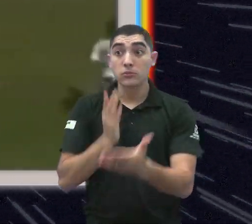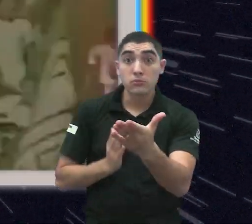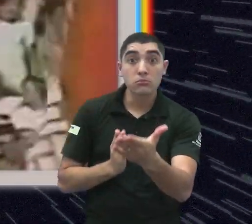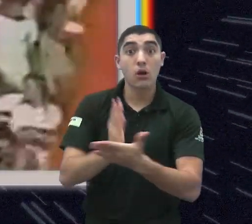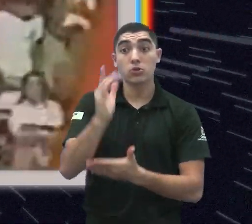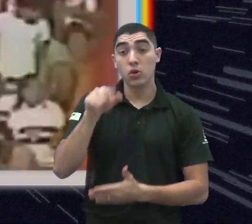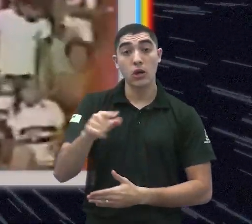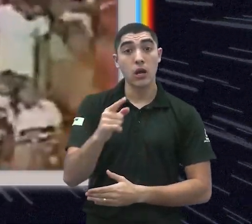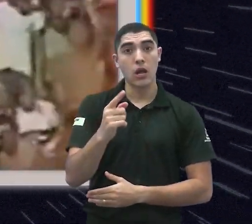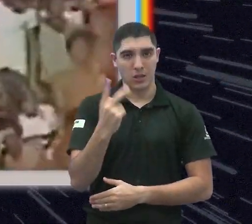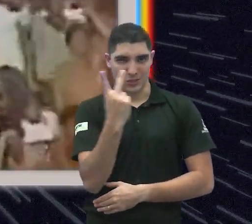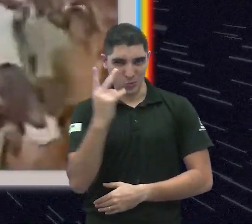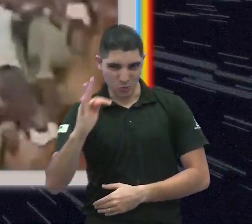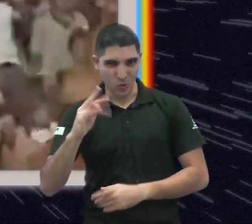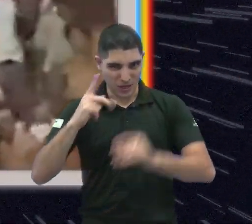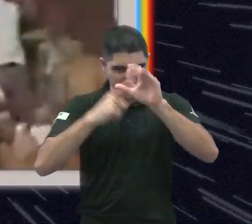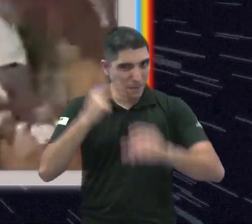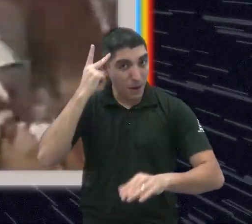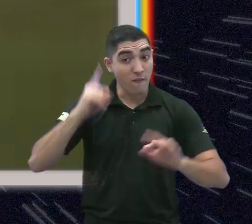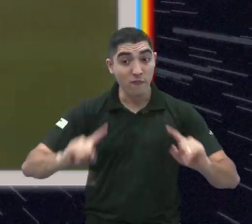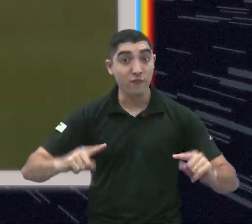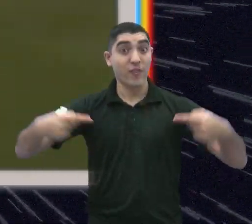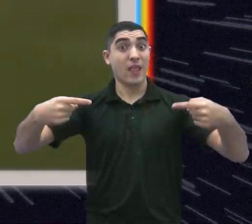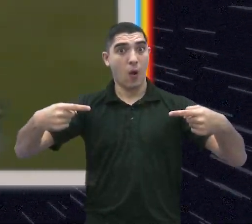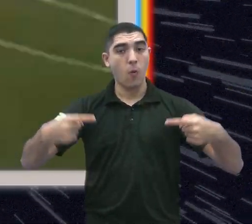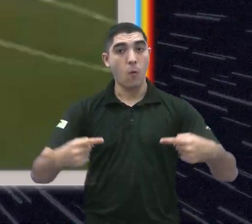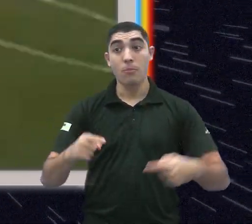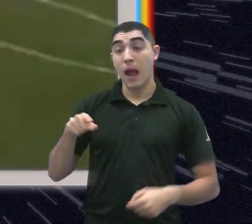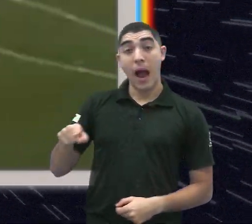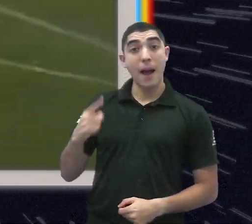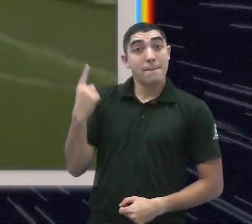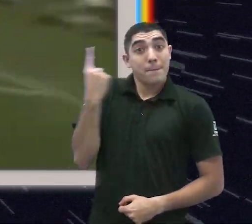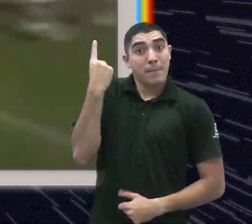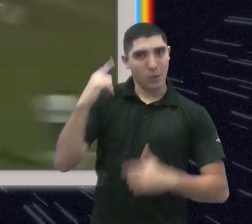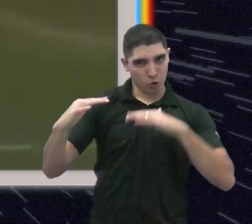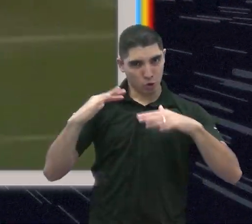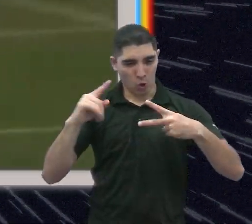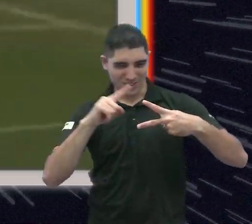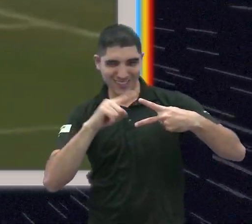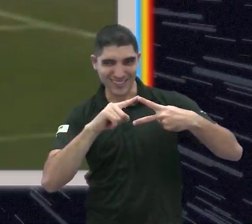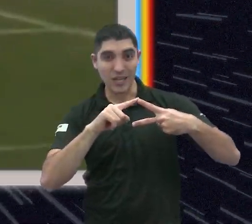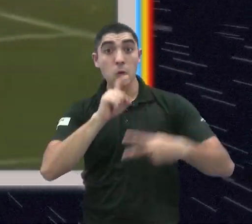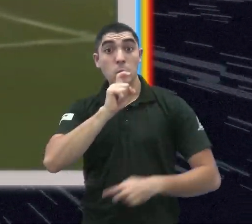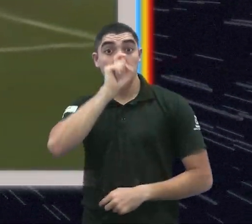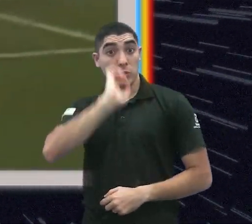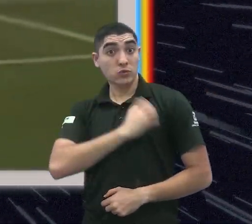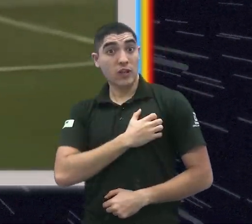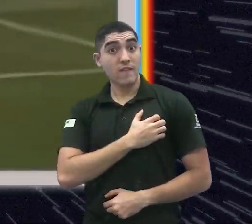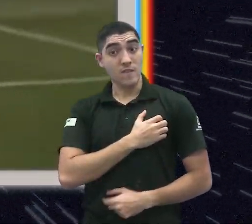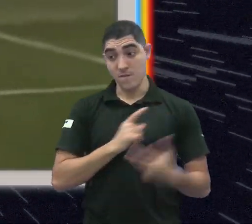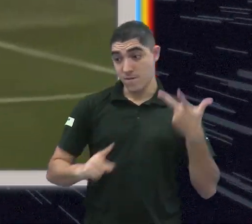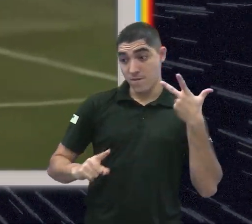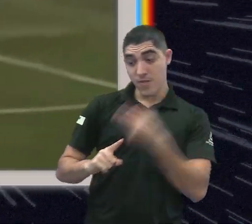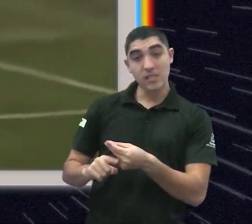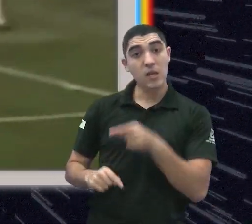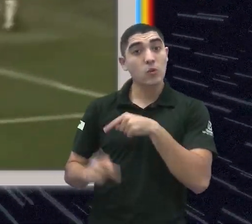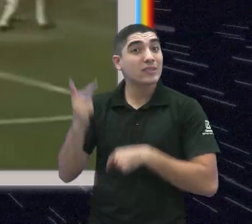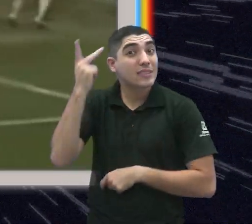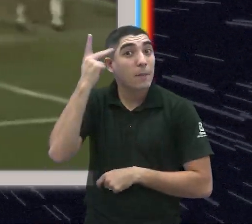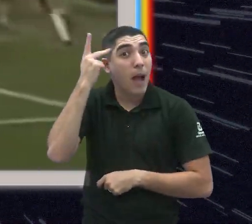final do segundo turno do Paulistão contra o São Paulo. Vitória por 1-0 da Águia do Vale no primeiro